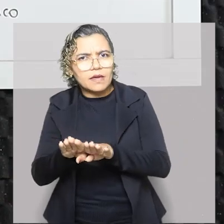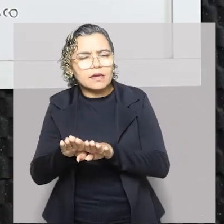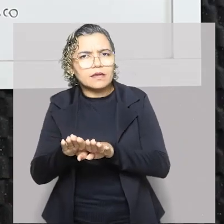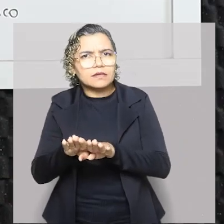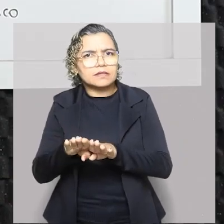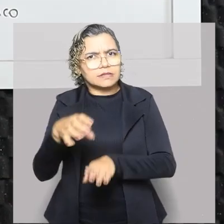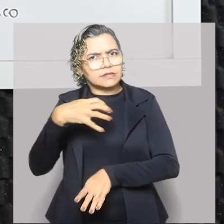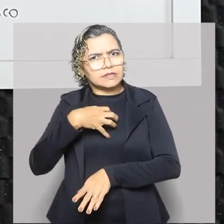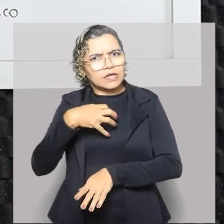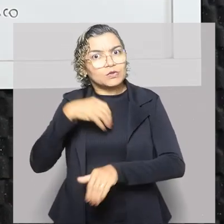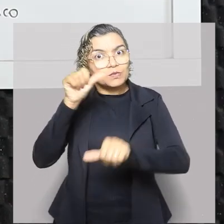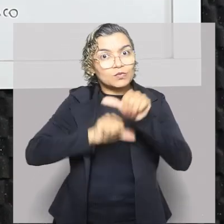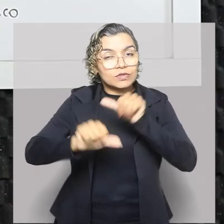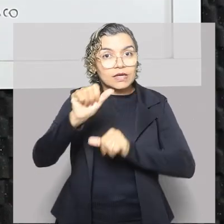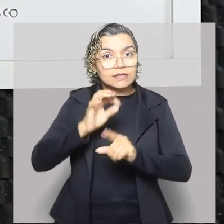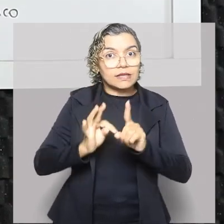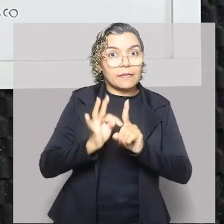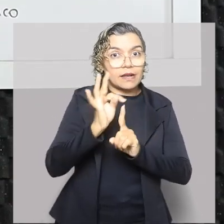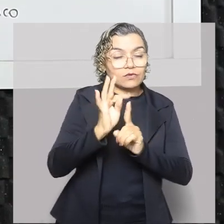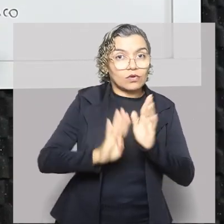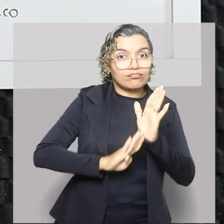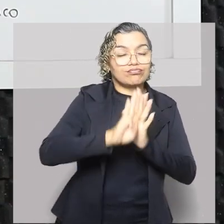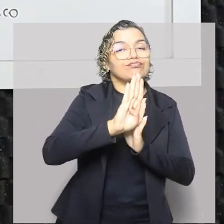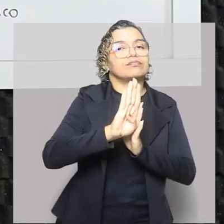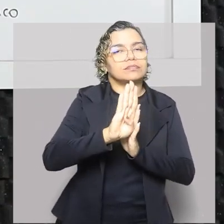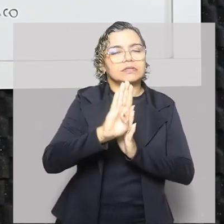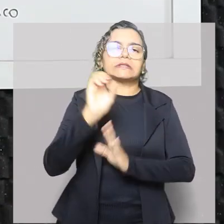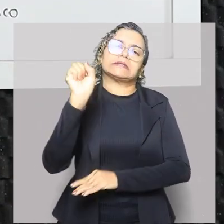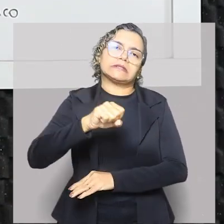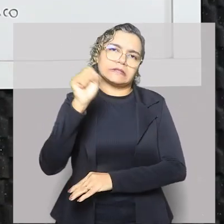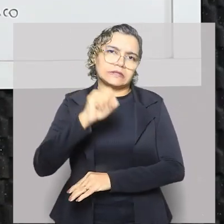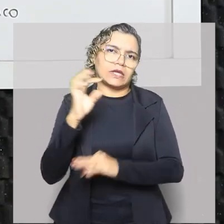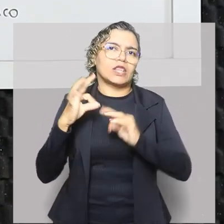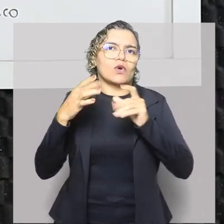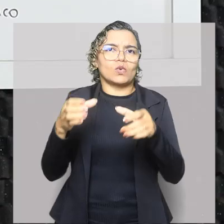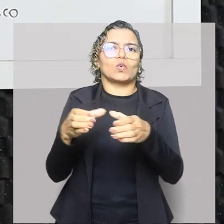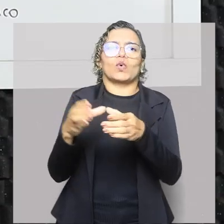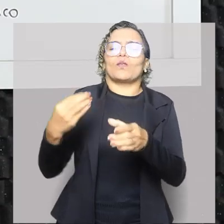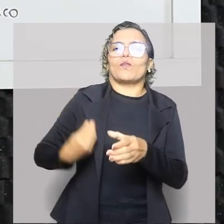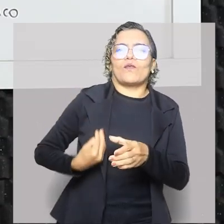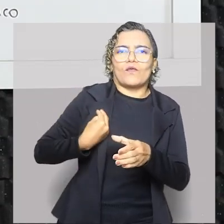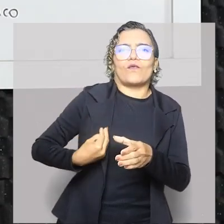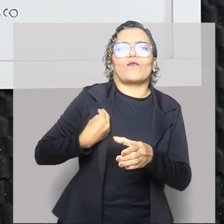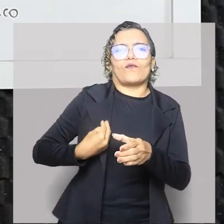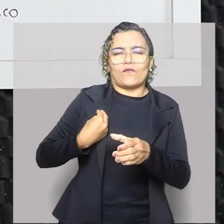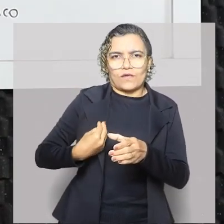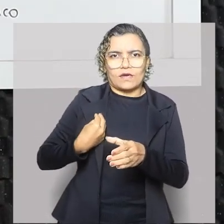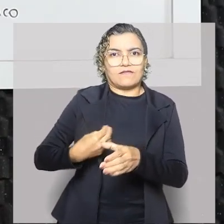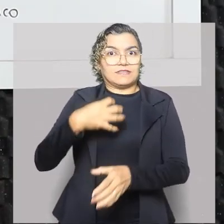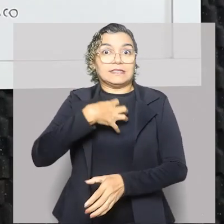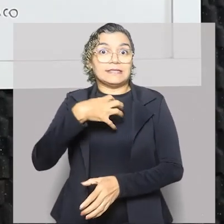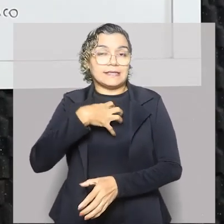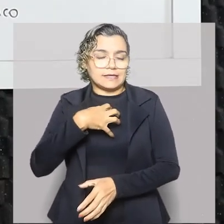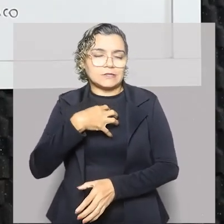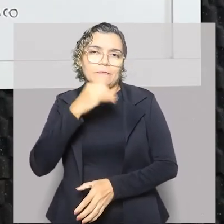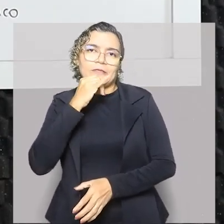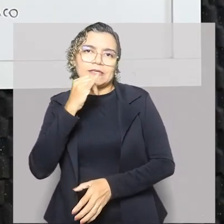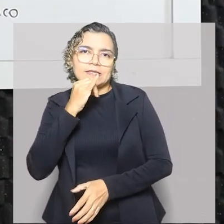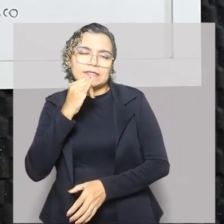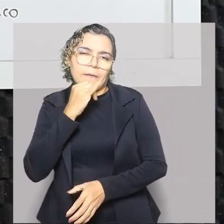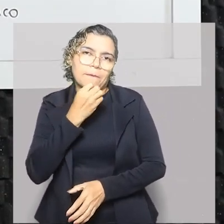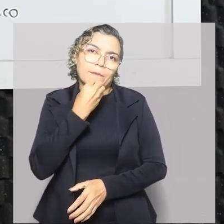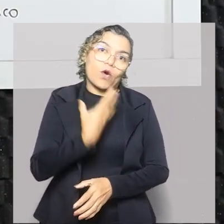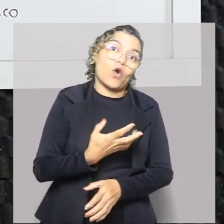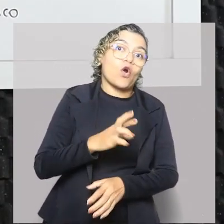aumento de temperatura? Vão, gente. Todos os organismos vivos, eles respondem a estímulos, sejam esses estímulos